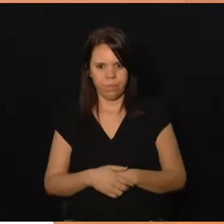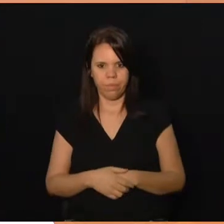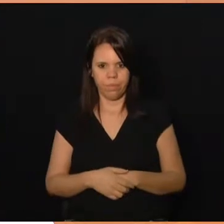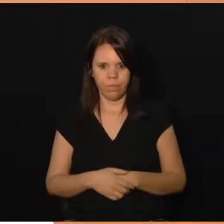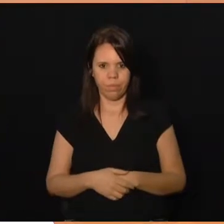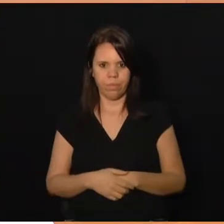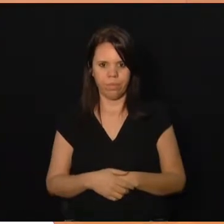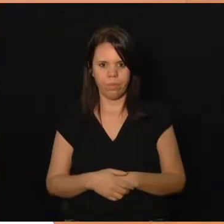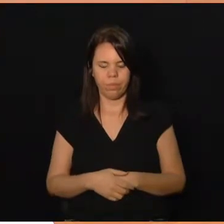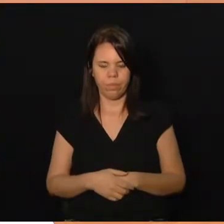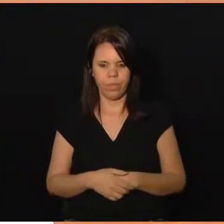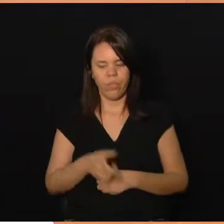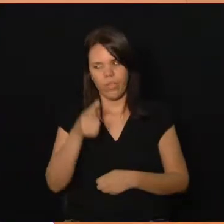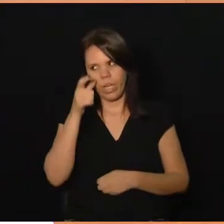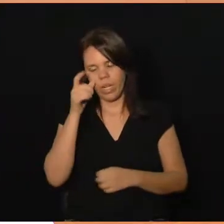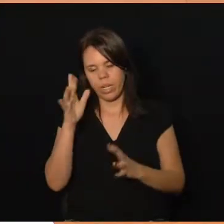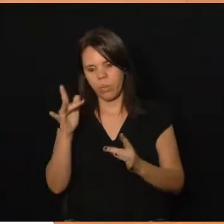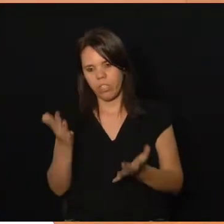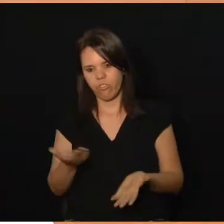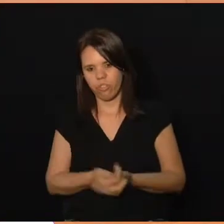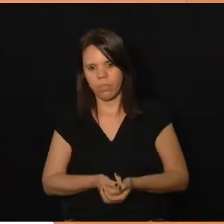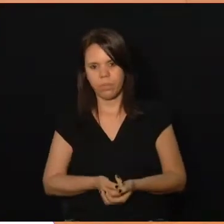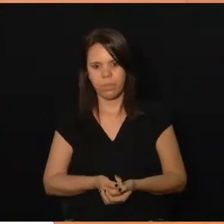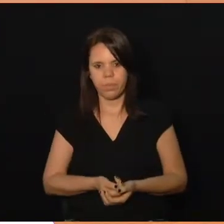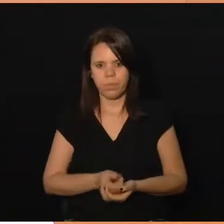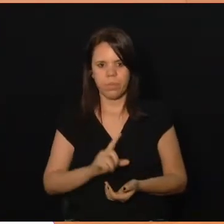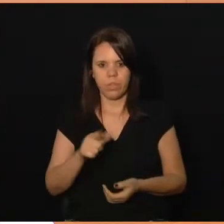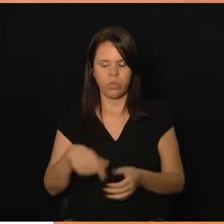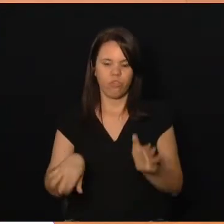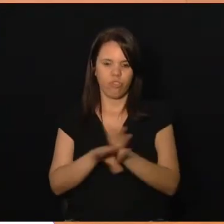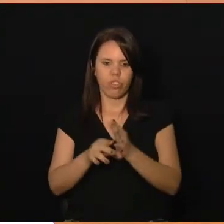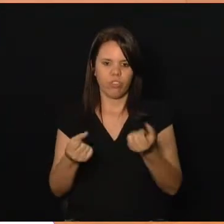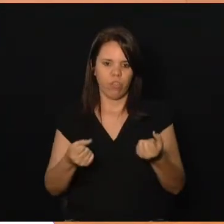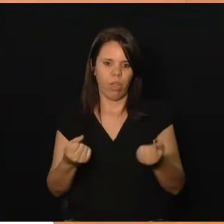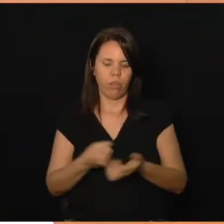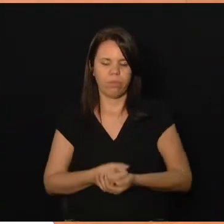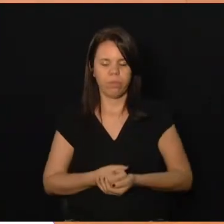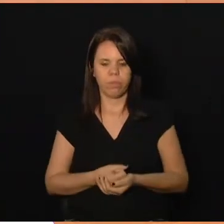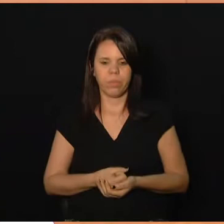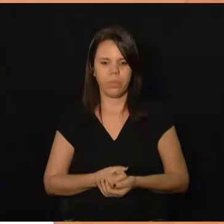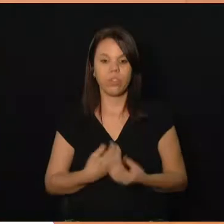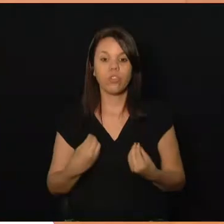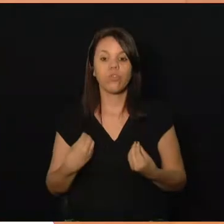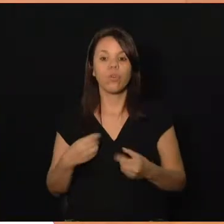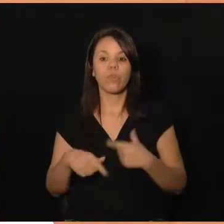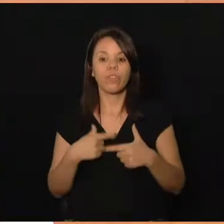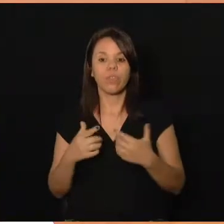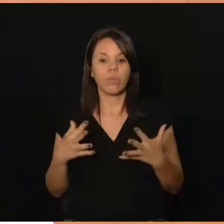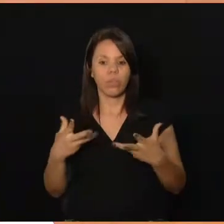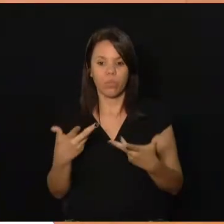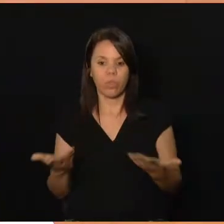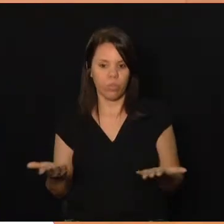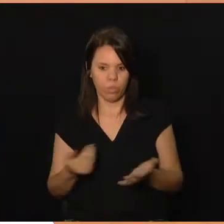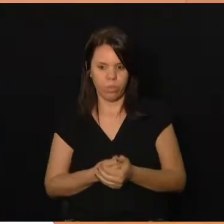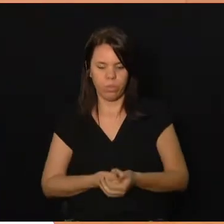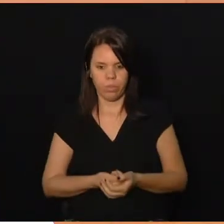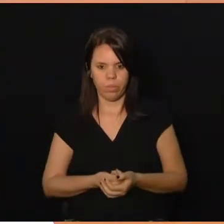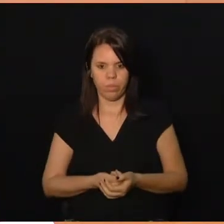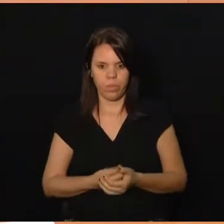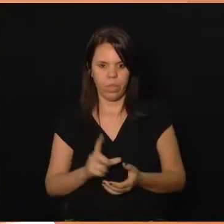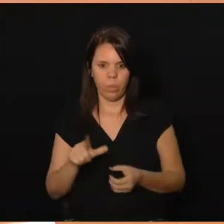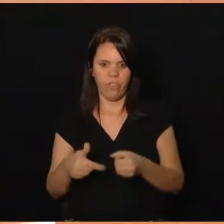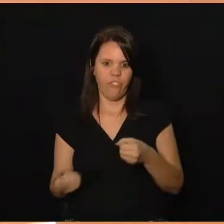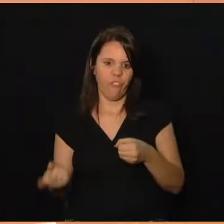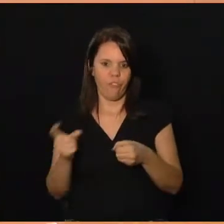lá ver a namoradinha, quer chegar de carro. Como que você trabalha tudo isso? Aí ele volta